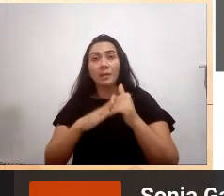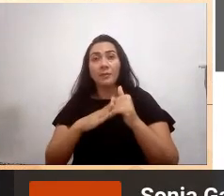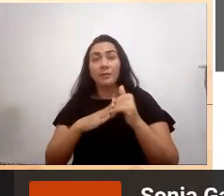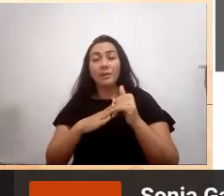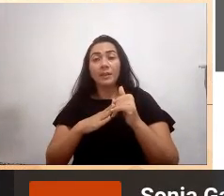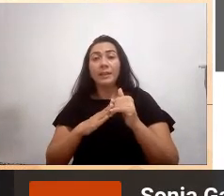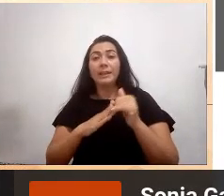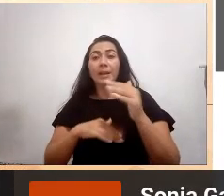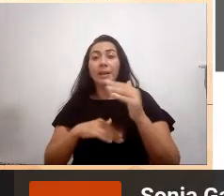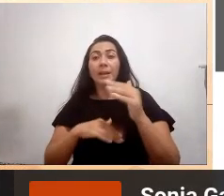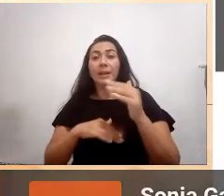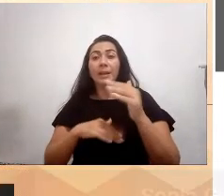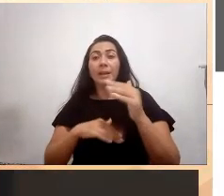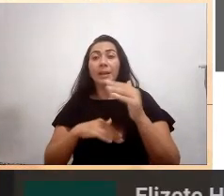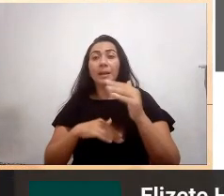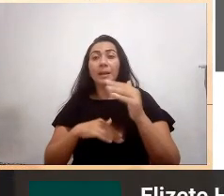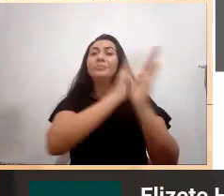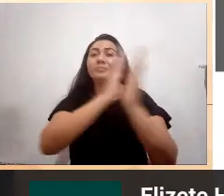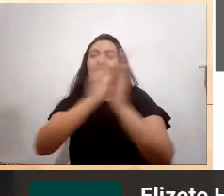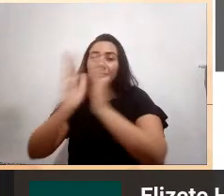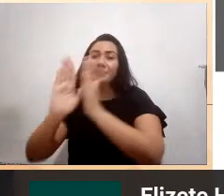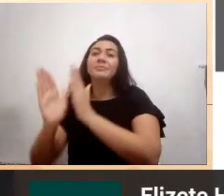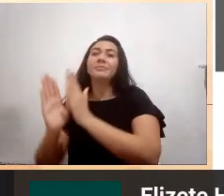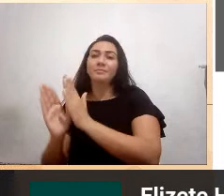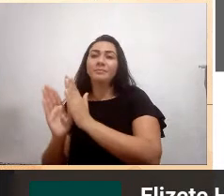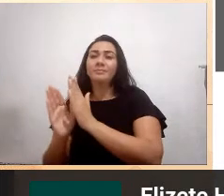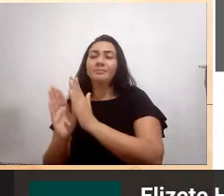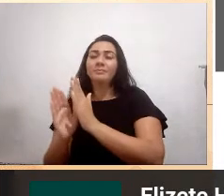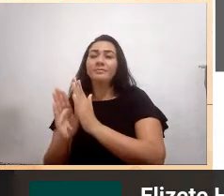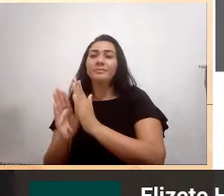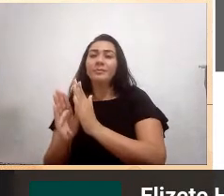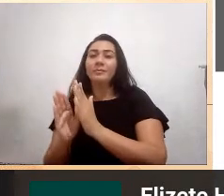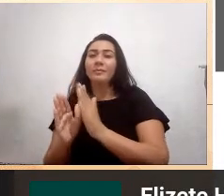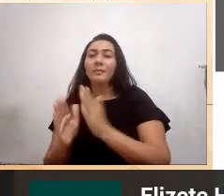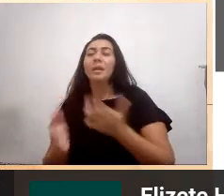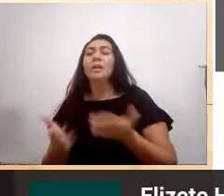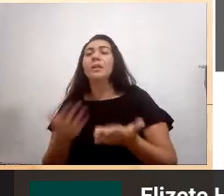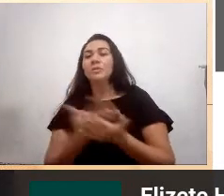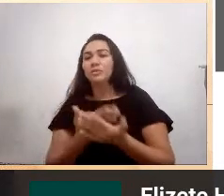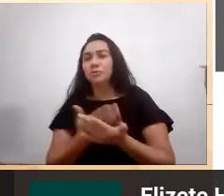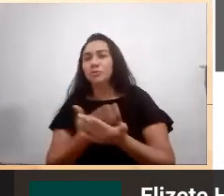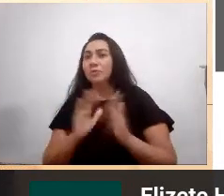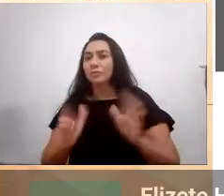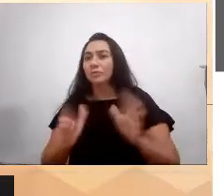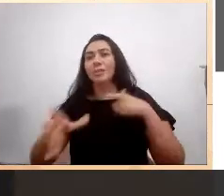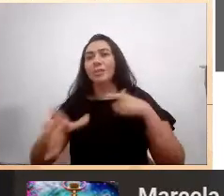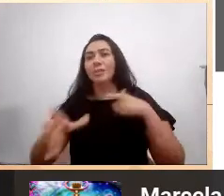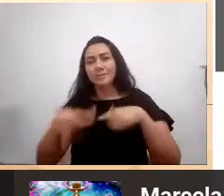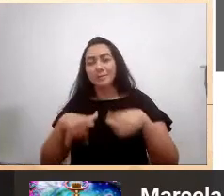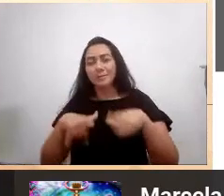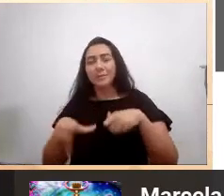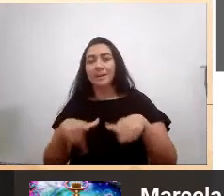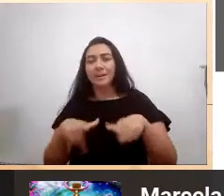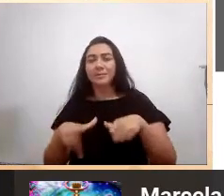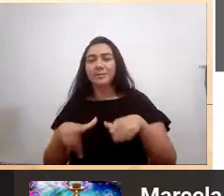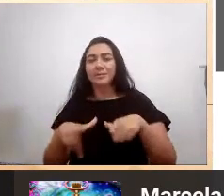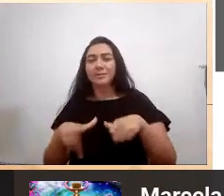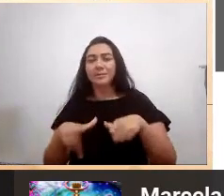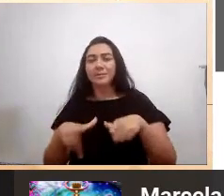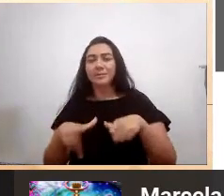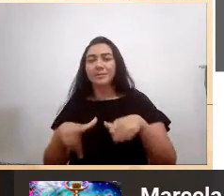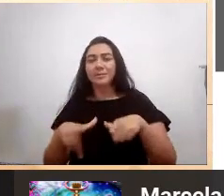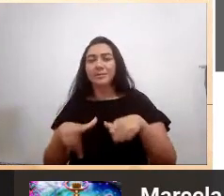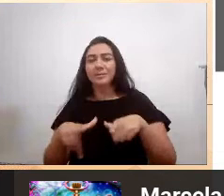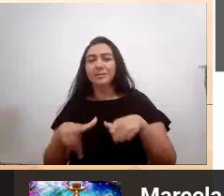me traz esse know-how, né? Esse nicho, esse eixo de trabalho, né? Então, para as unidades de informação, que